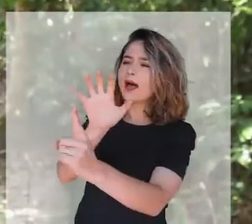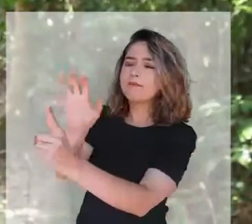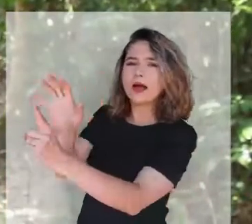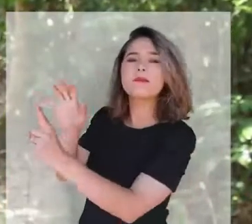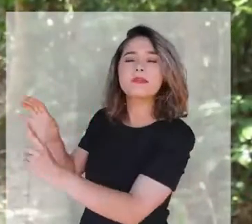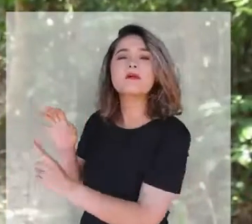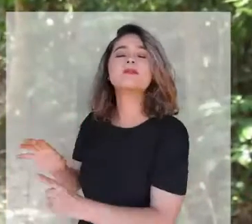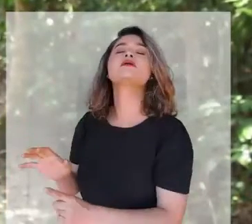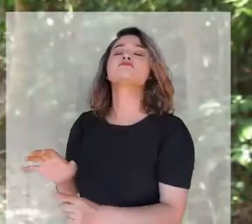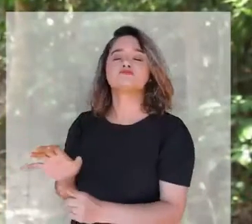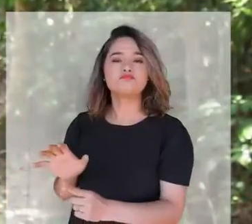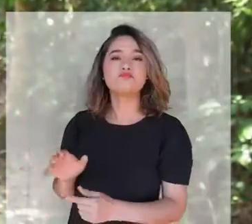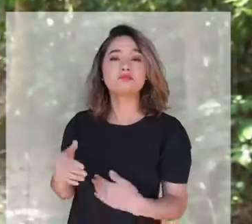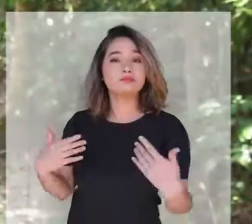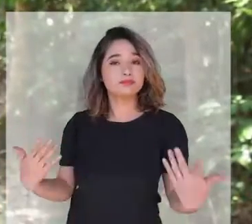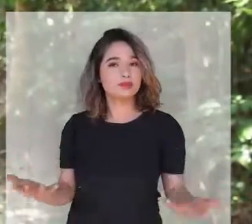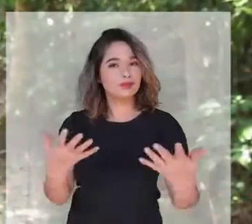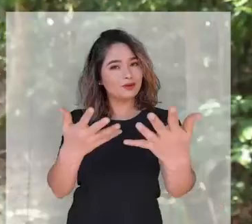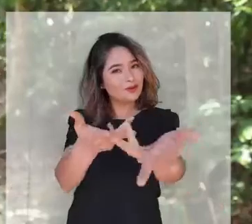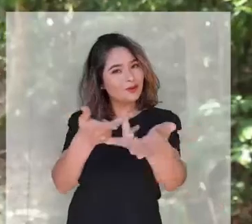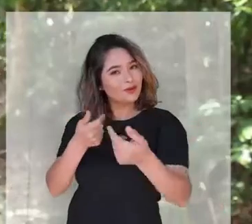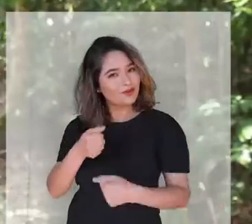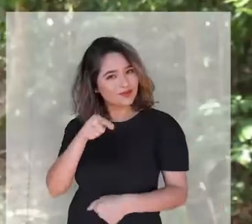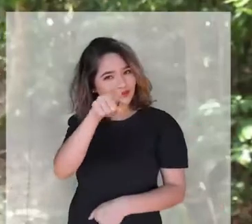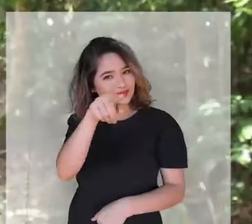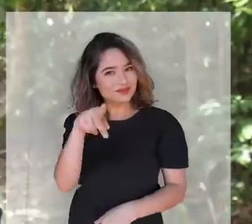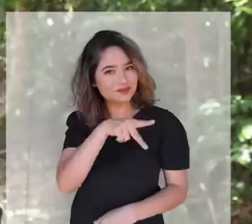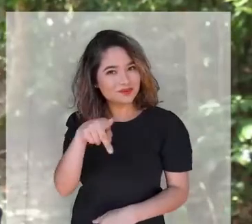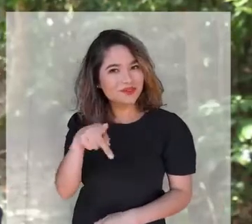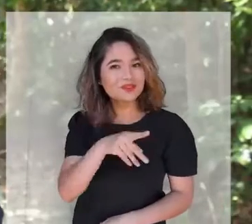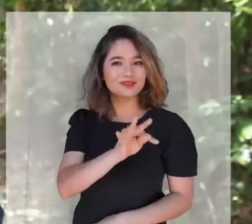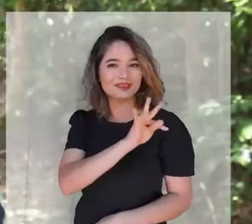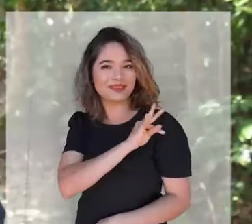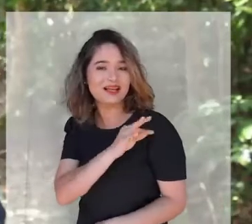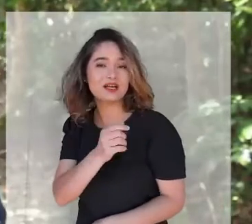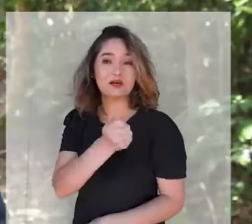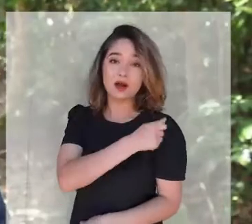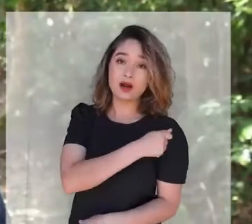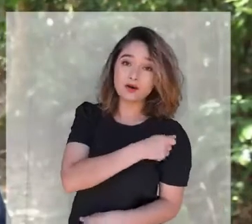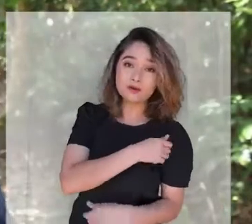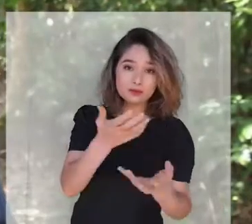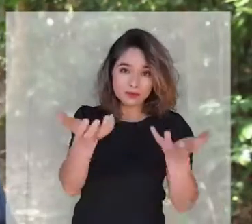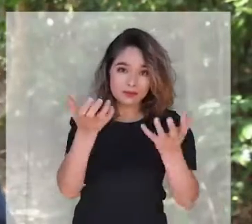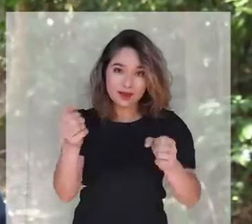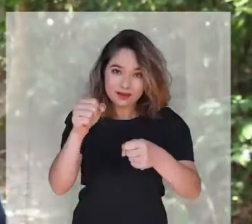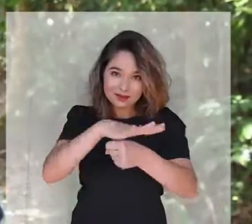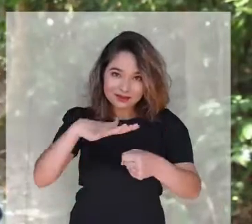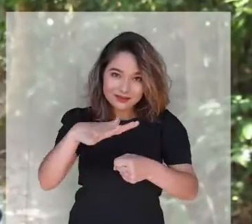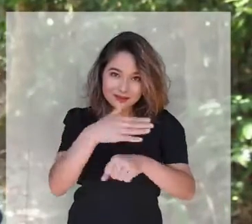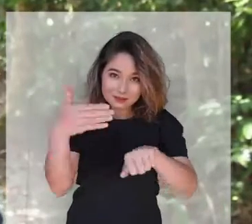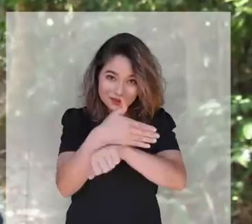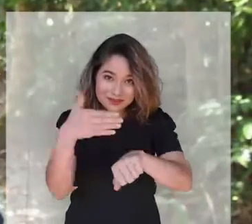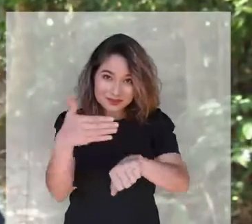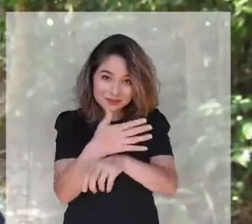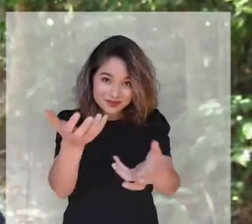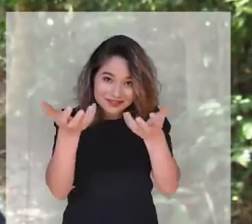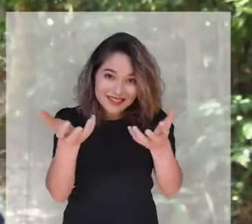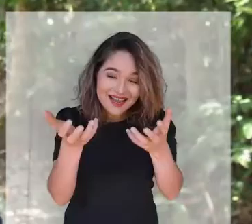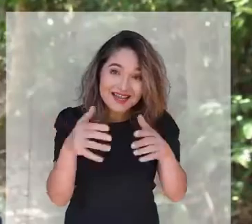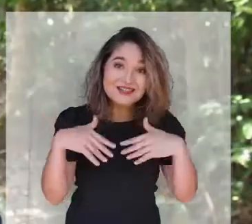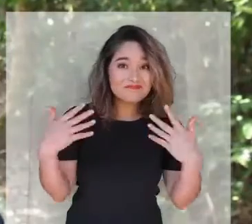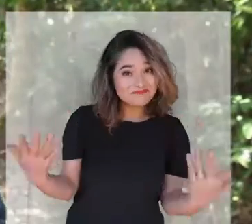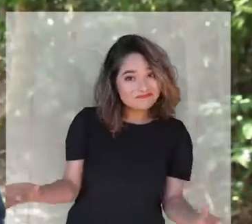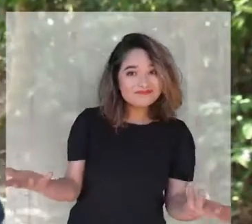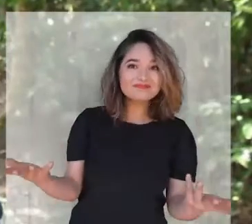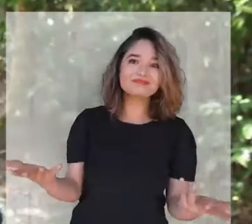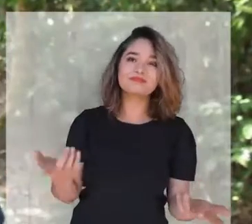todos aqueles e todas aquelas que queiram fazer extensão universitária, nós estamos aptos. Nós temos hoje